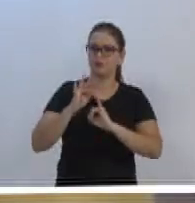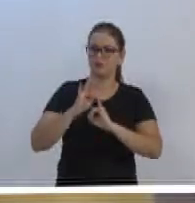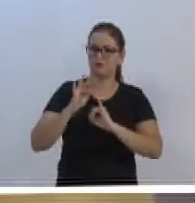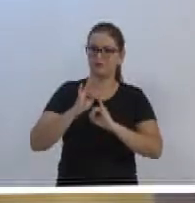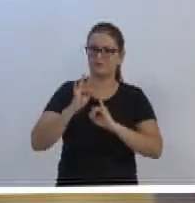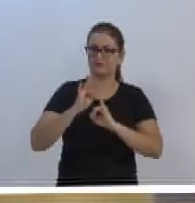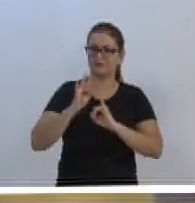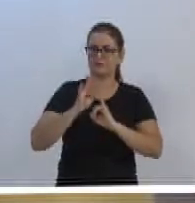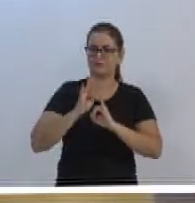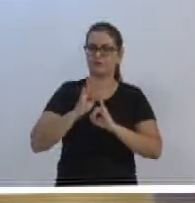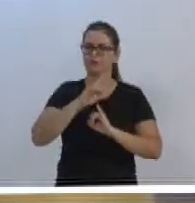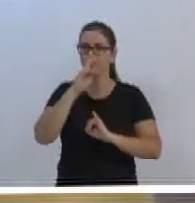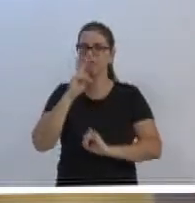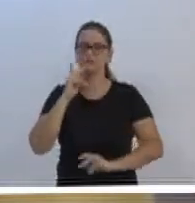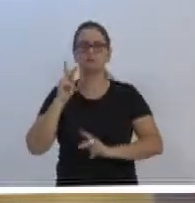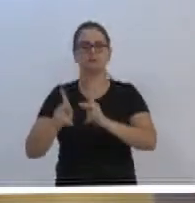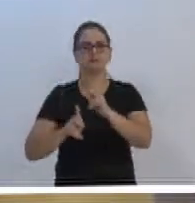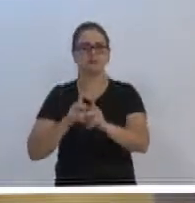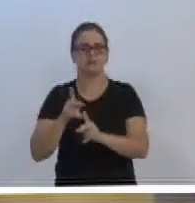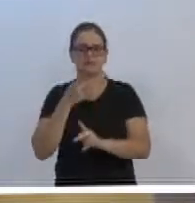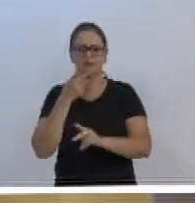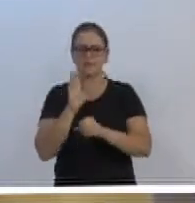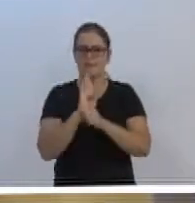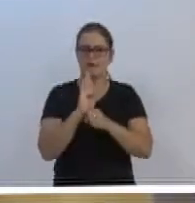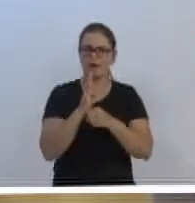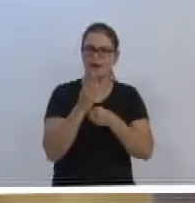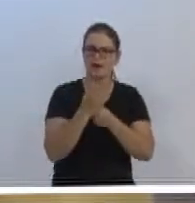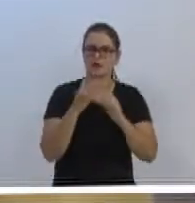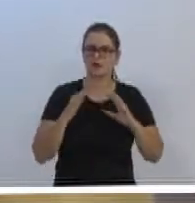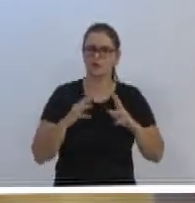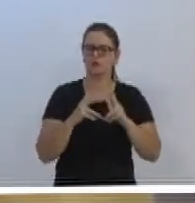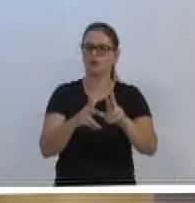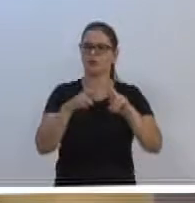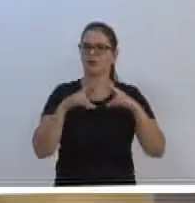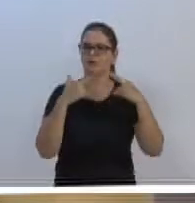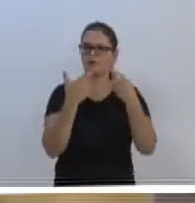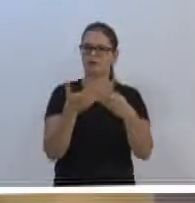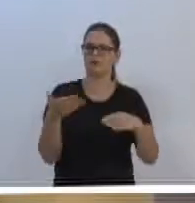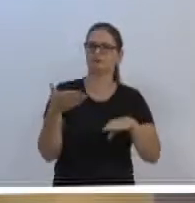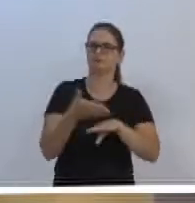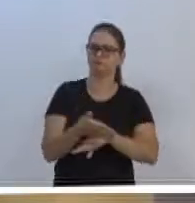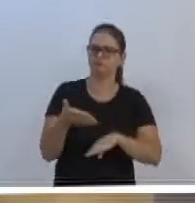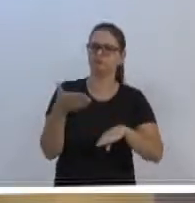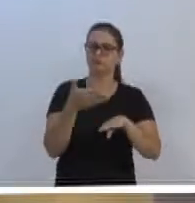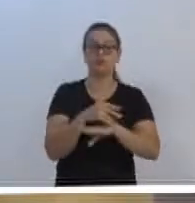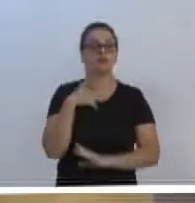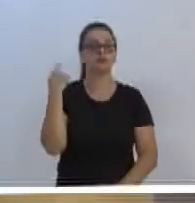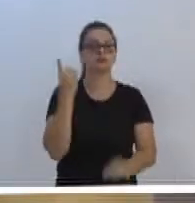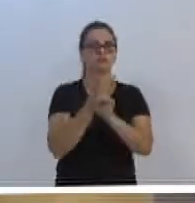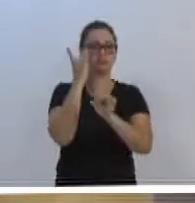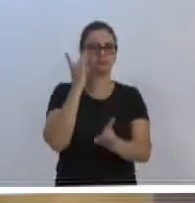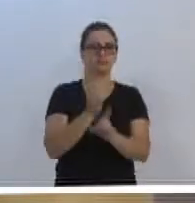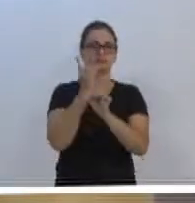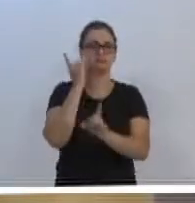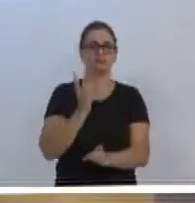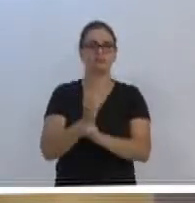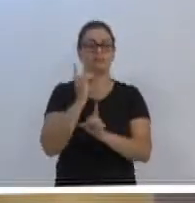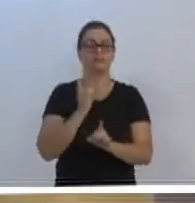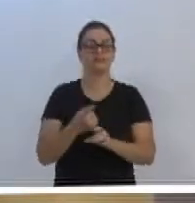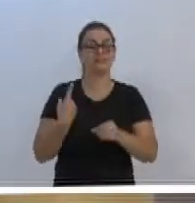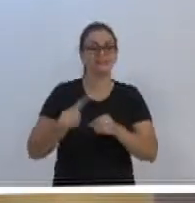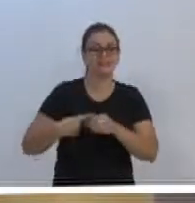o vou falar determinado para toda a união até porque nós identificamos com a cidade toda